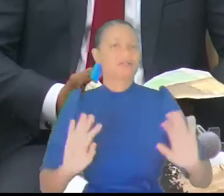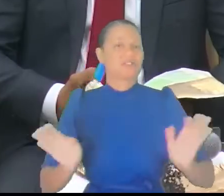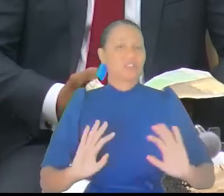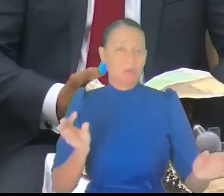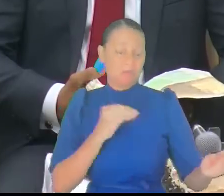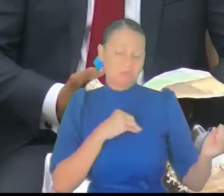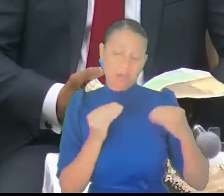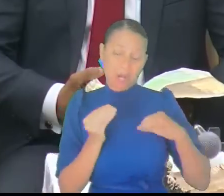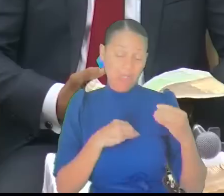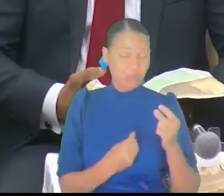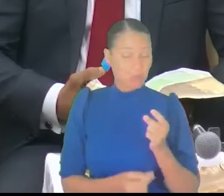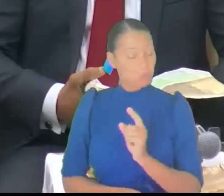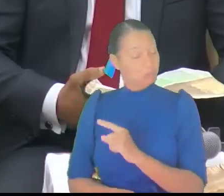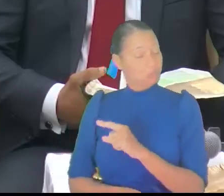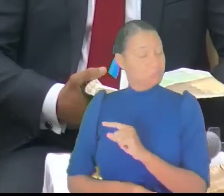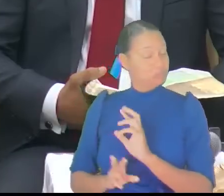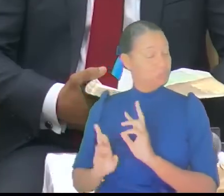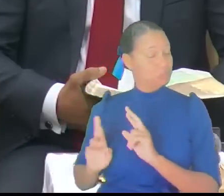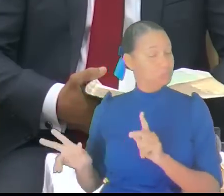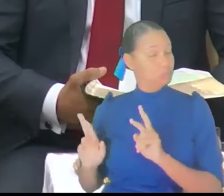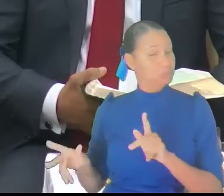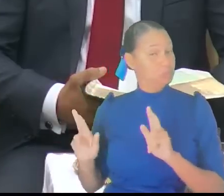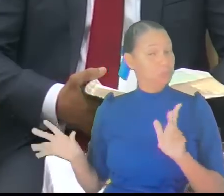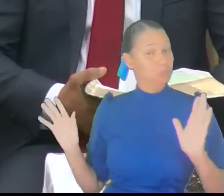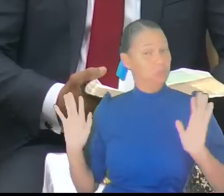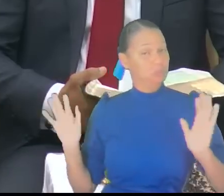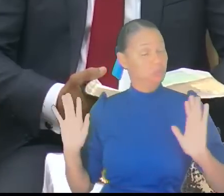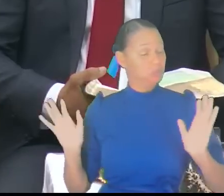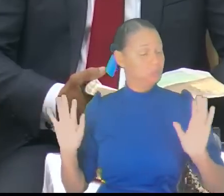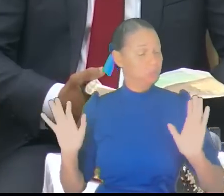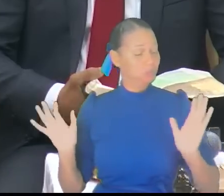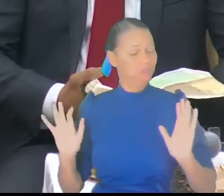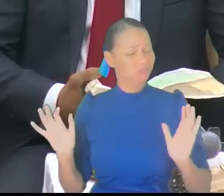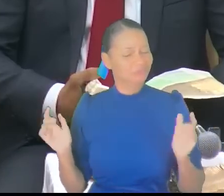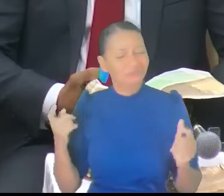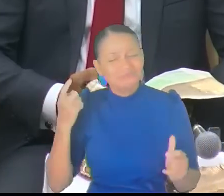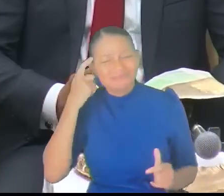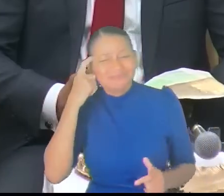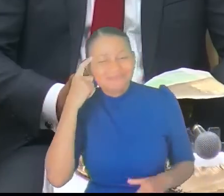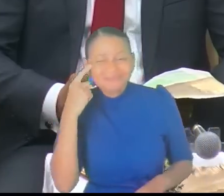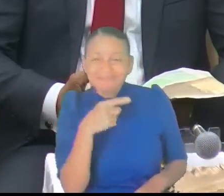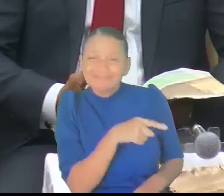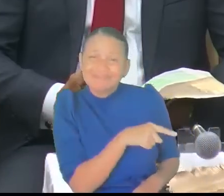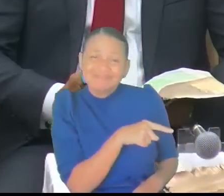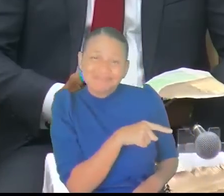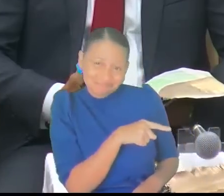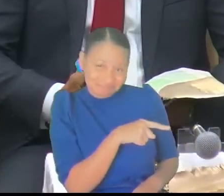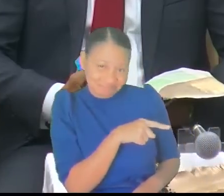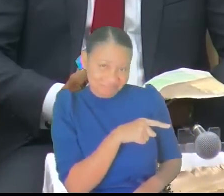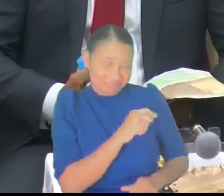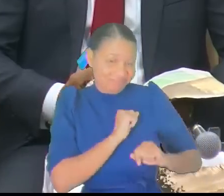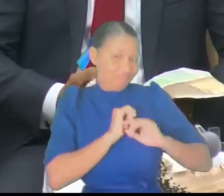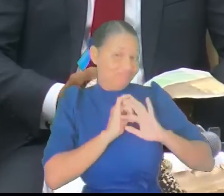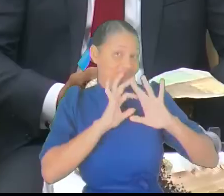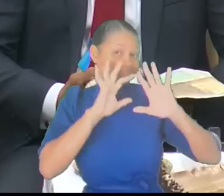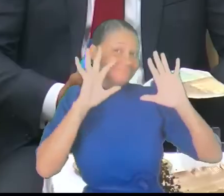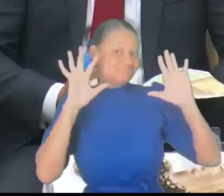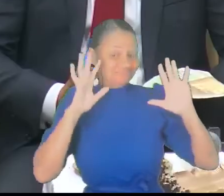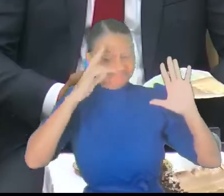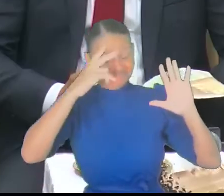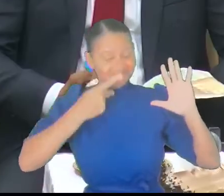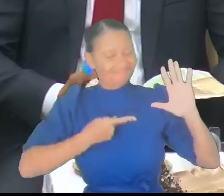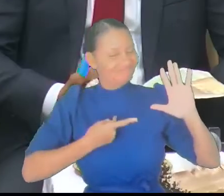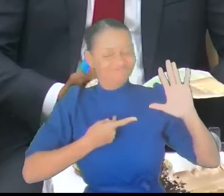pecador como esse que está aqui atrás. Glória a Jesus. Ele pensava que a luz era dele, mas ele não